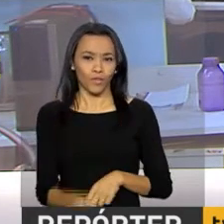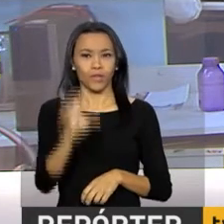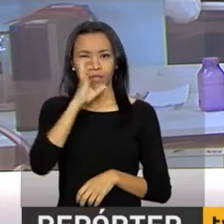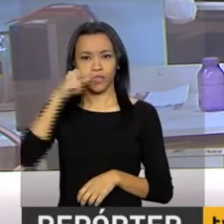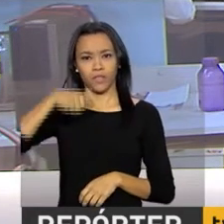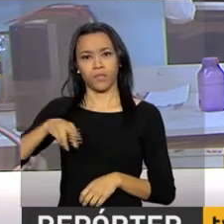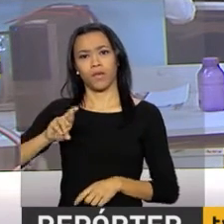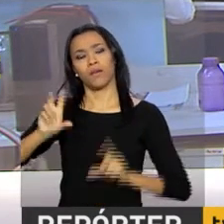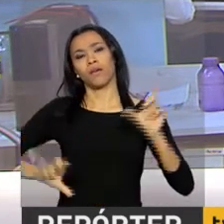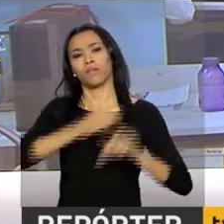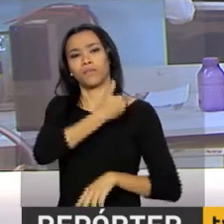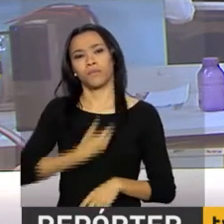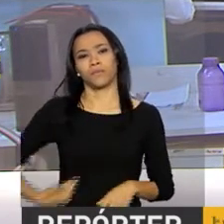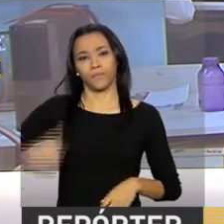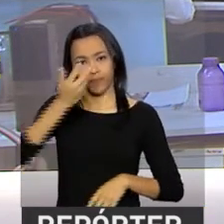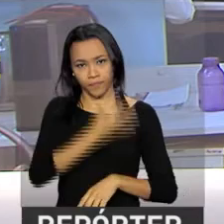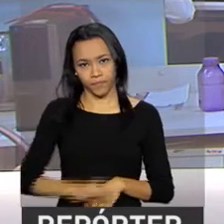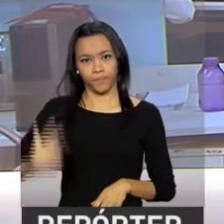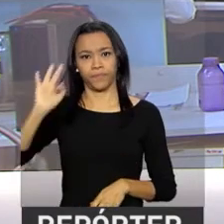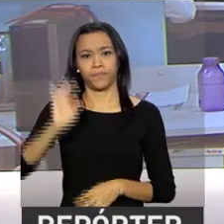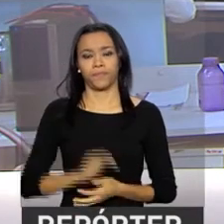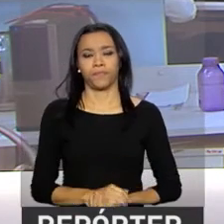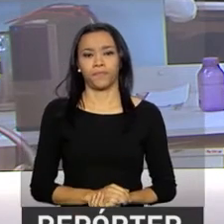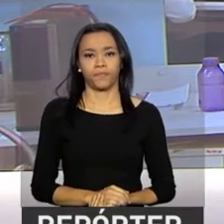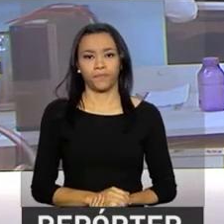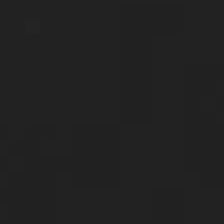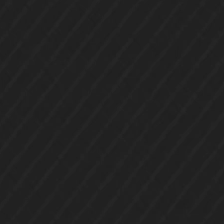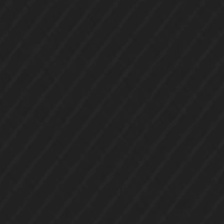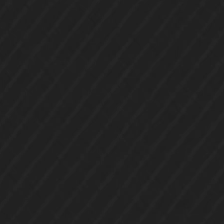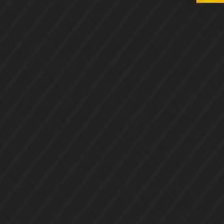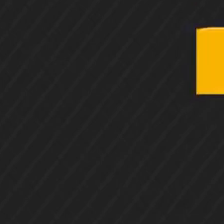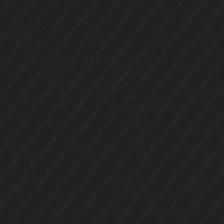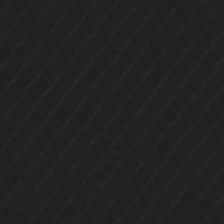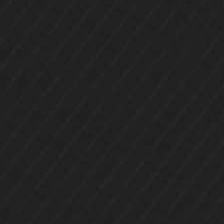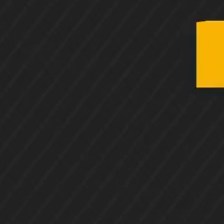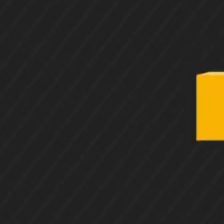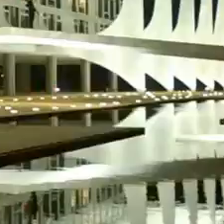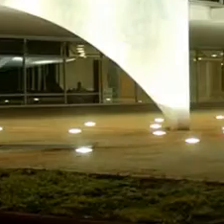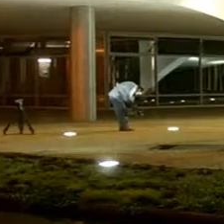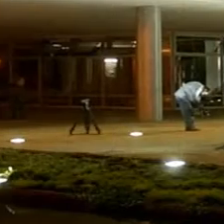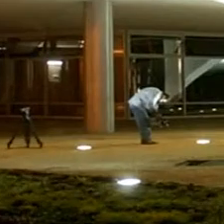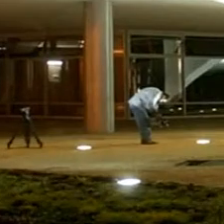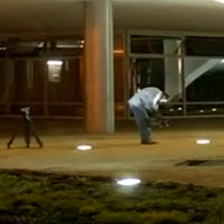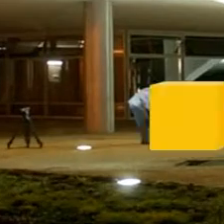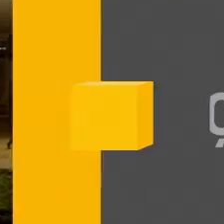Continue com a gente, NBR, a TV do governo federal.